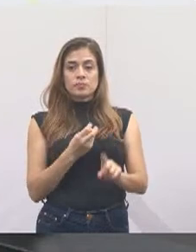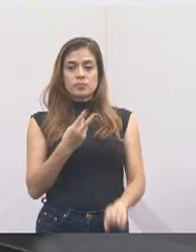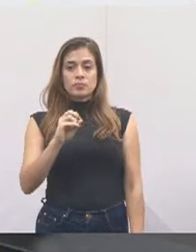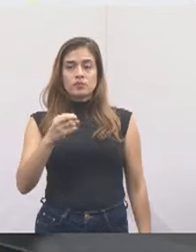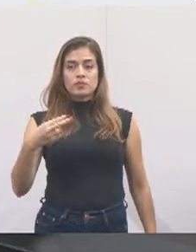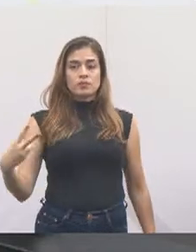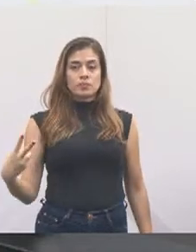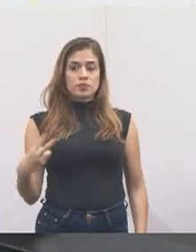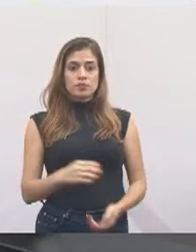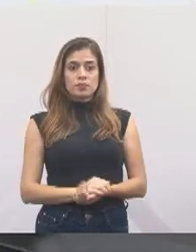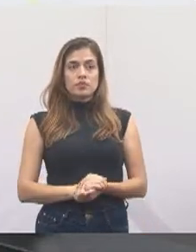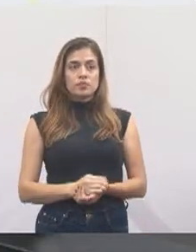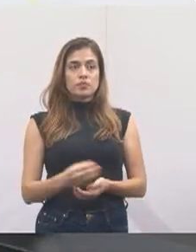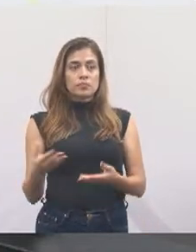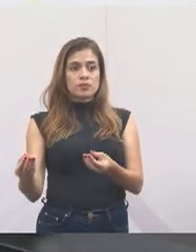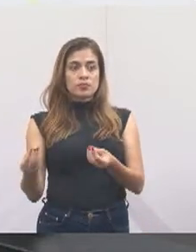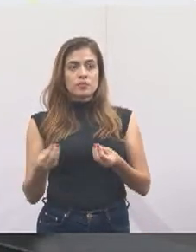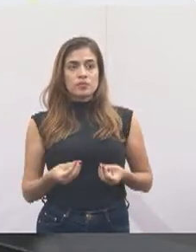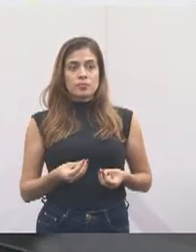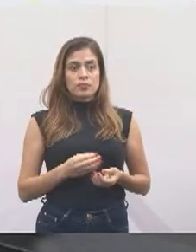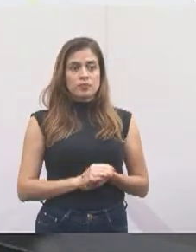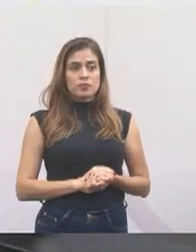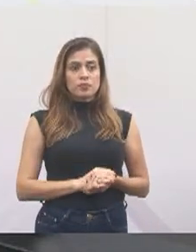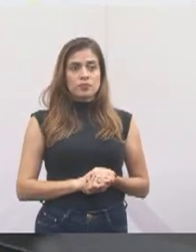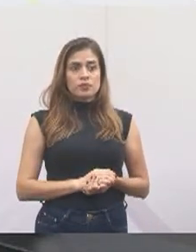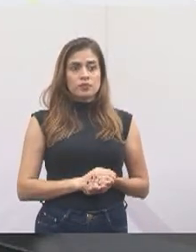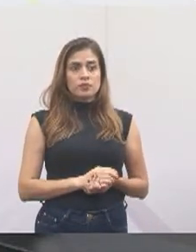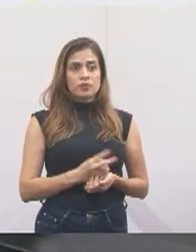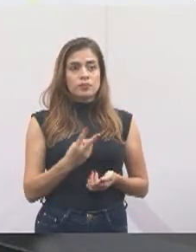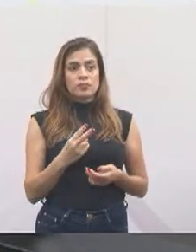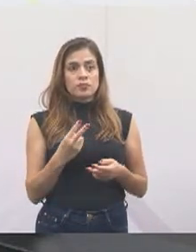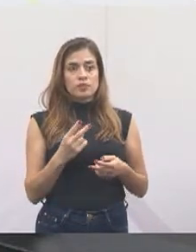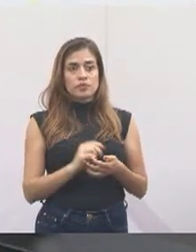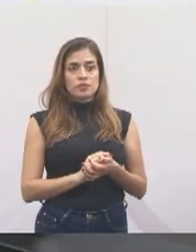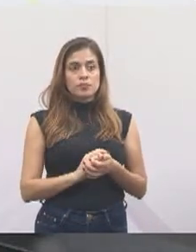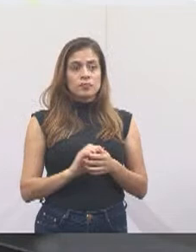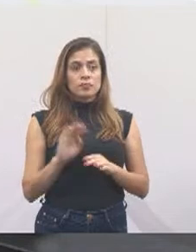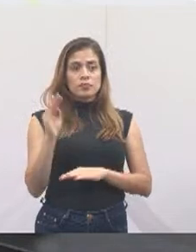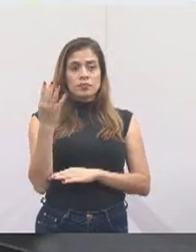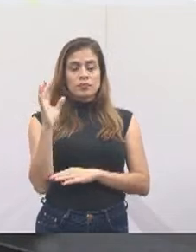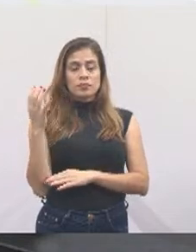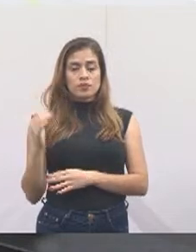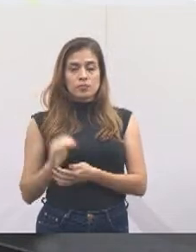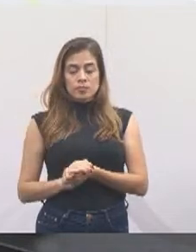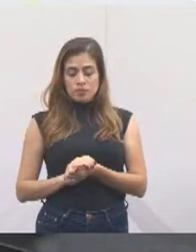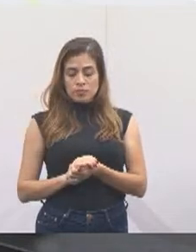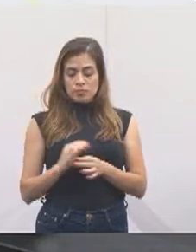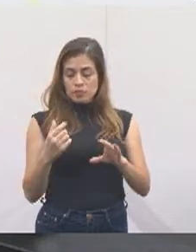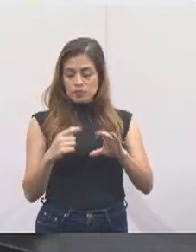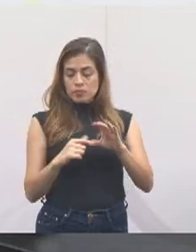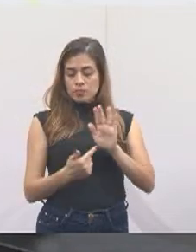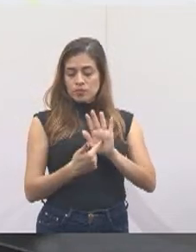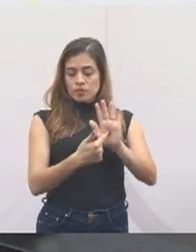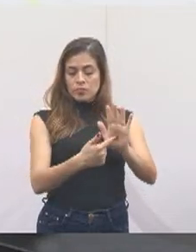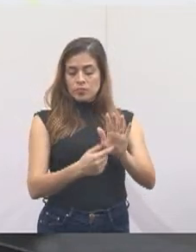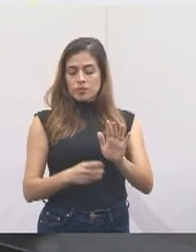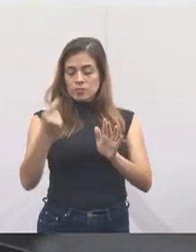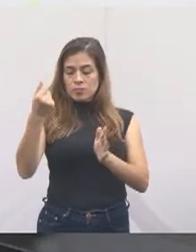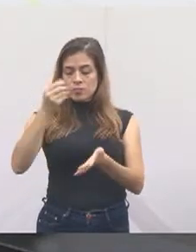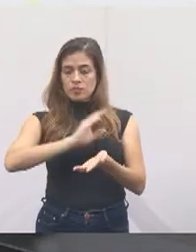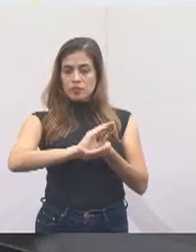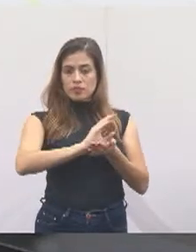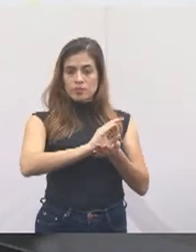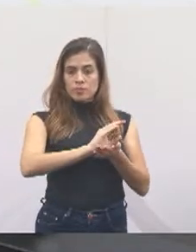foram Adquirido mourões e Eucaliptos conforme a nota fiscal anexo em relação à emenda destinada